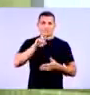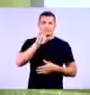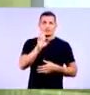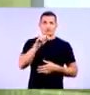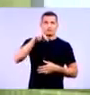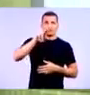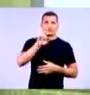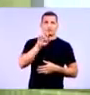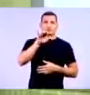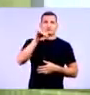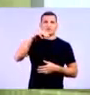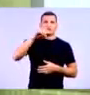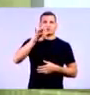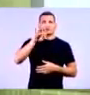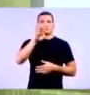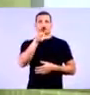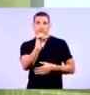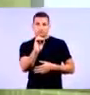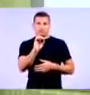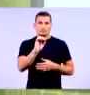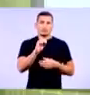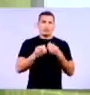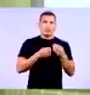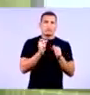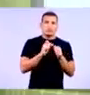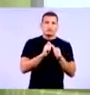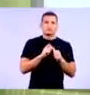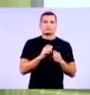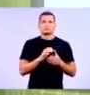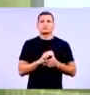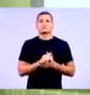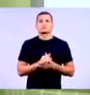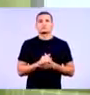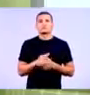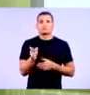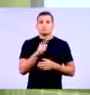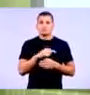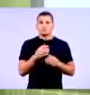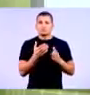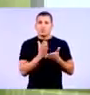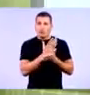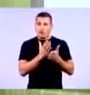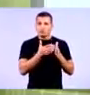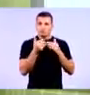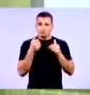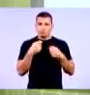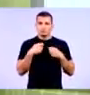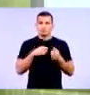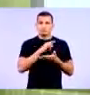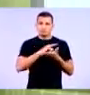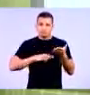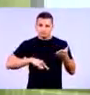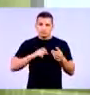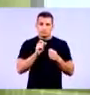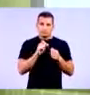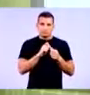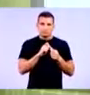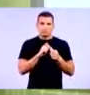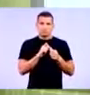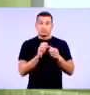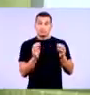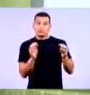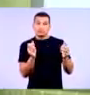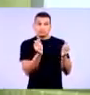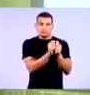faz, professora? Deve sempre, qualquer uma dessas revisões, dessas solicitações, protocolar um requerimento junto com o seu